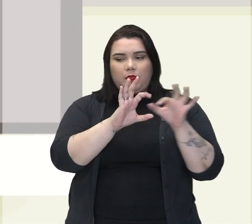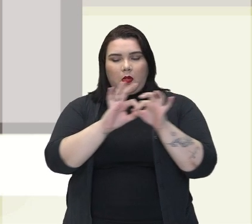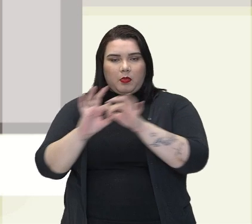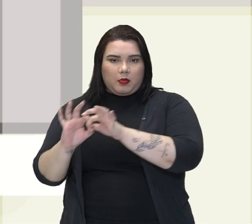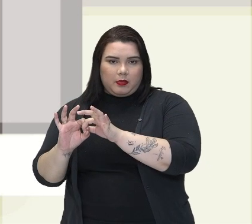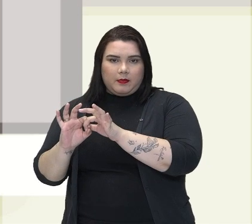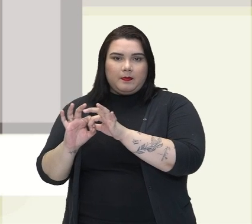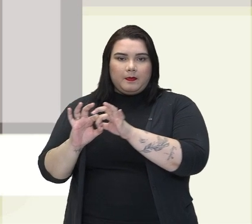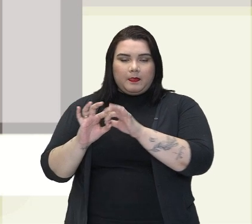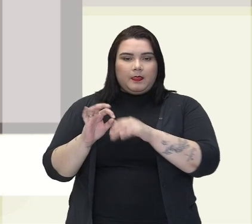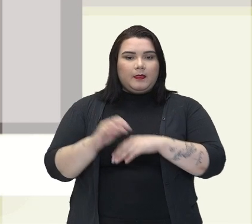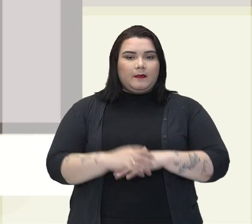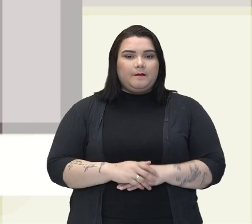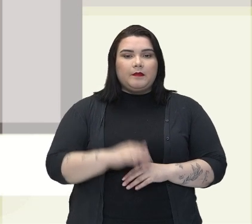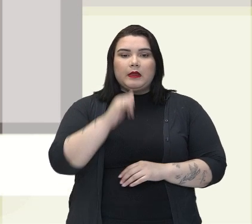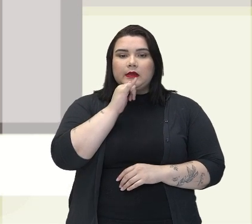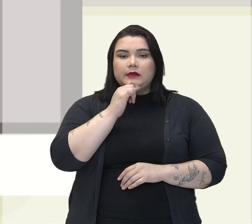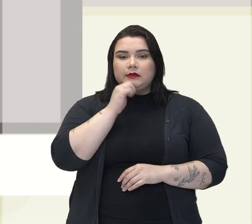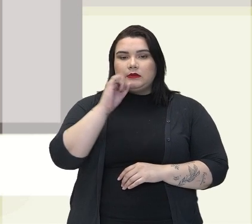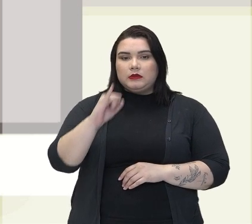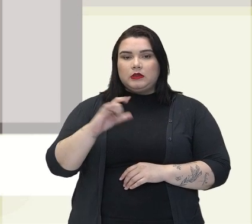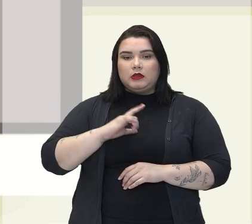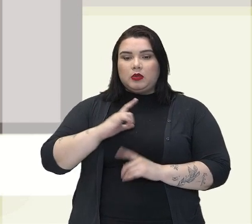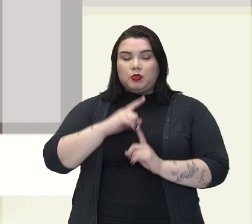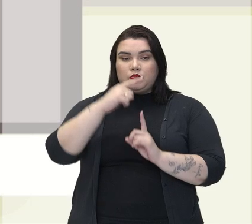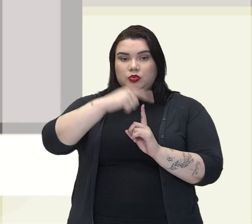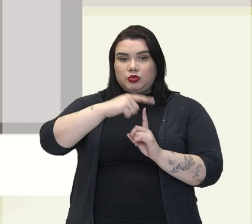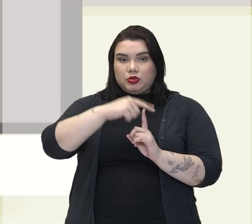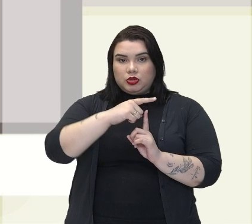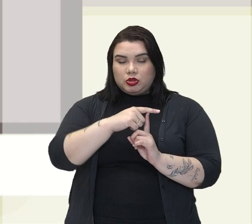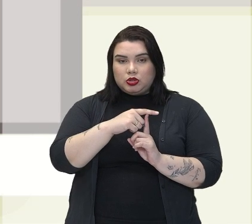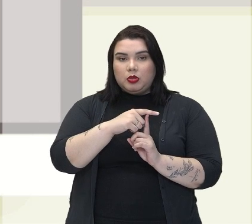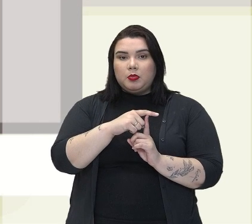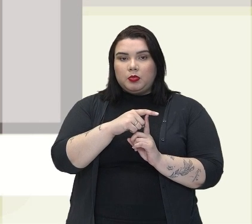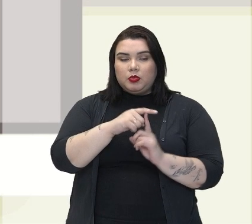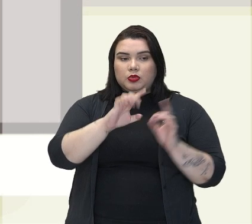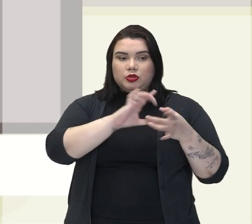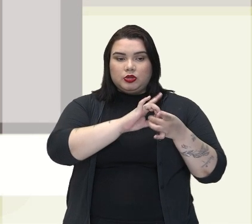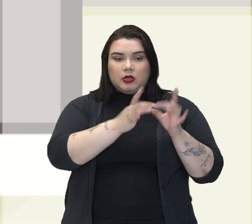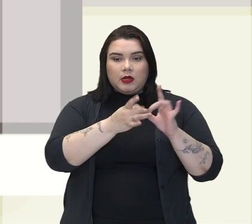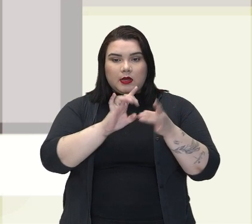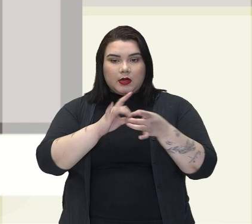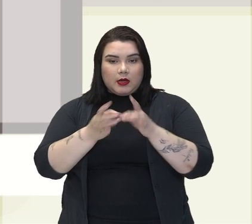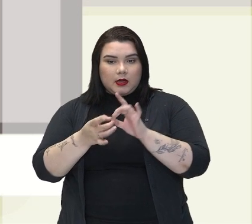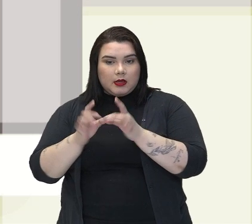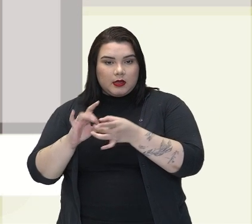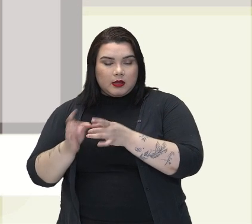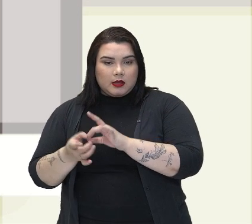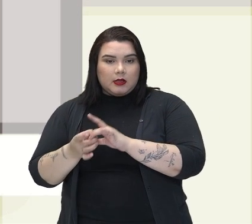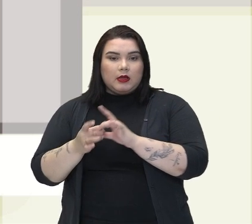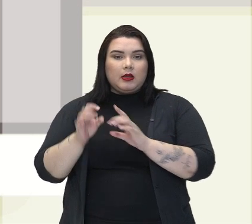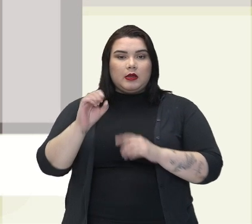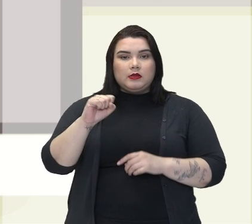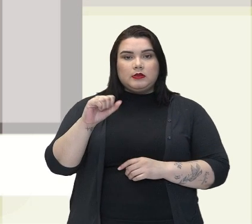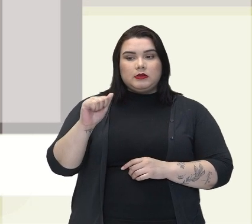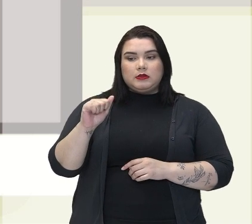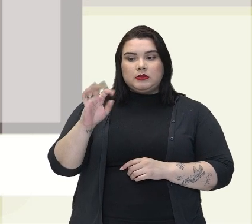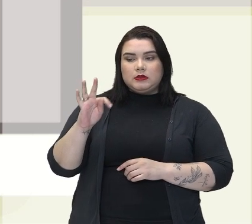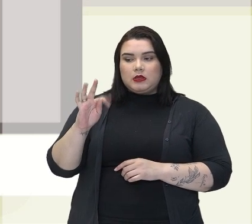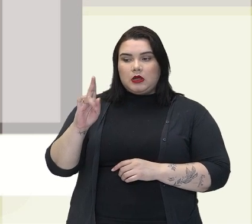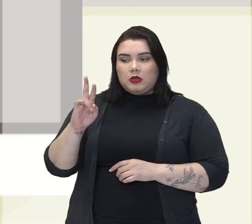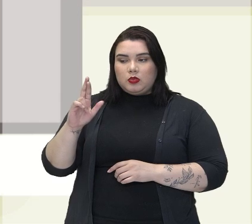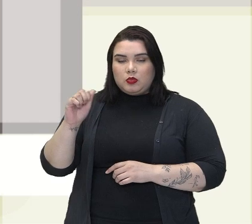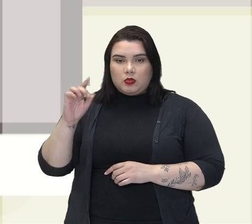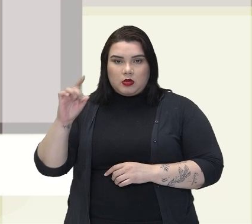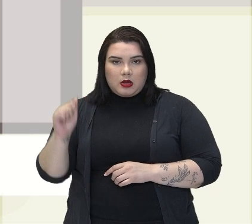se eu tiver, por exemplo, uma cadeia saturada, que é aquela cadeia que só tem ligações simples, o infixo é